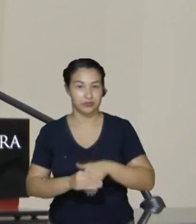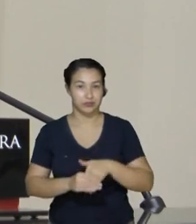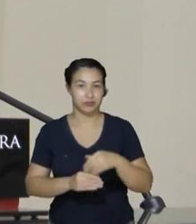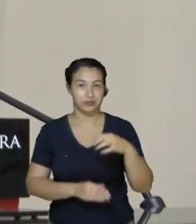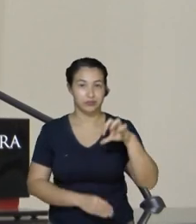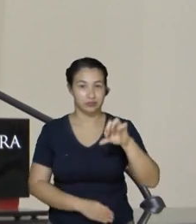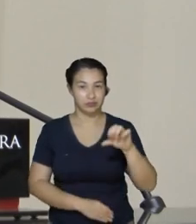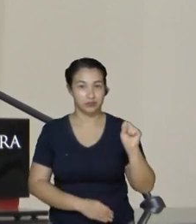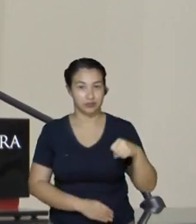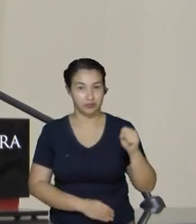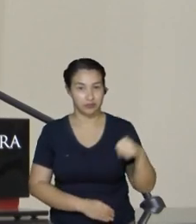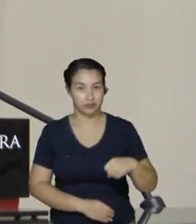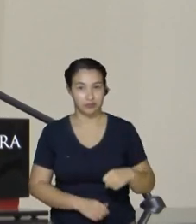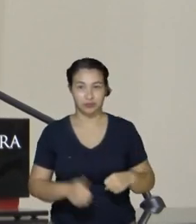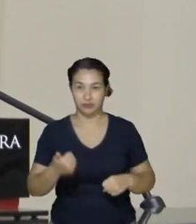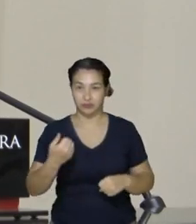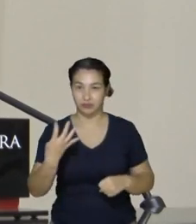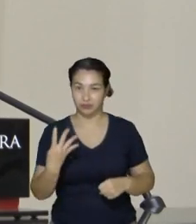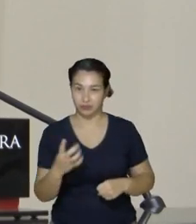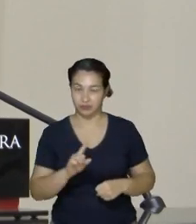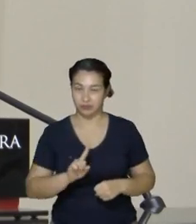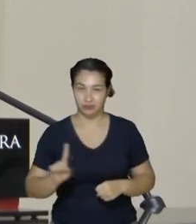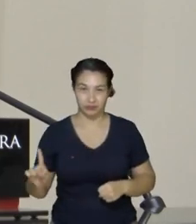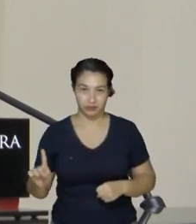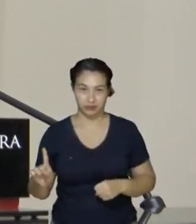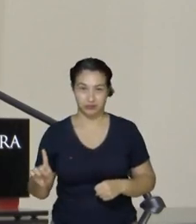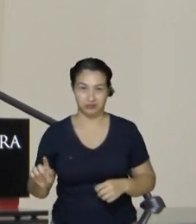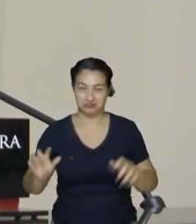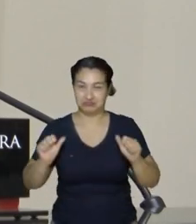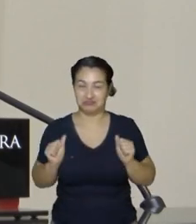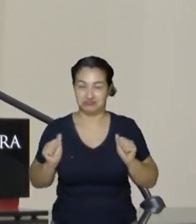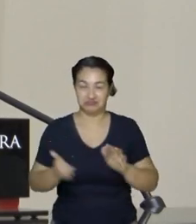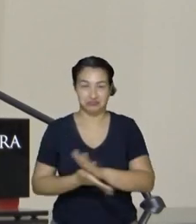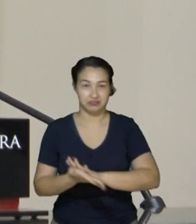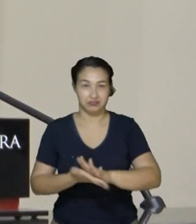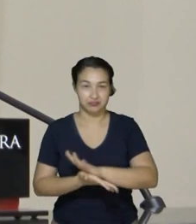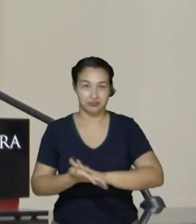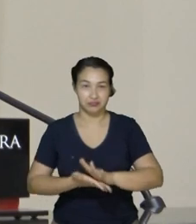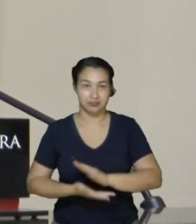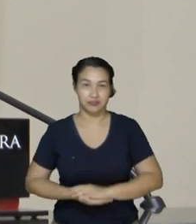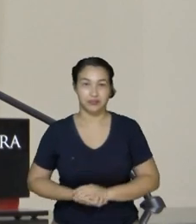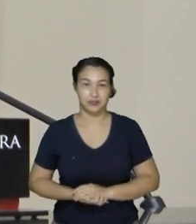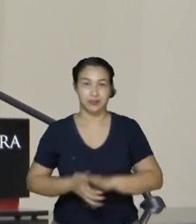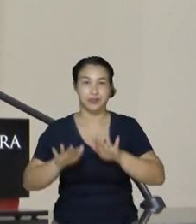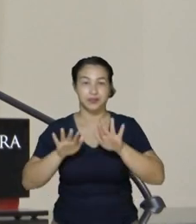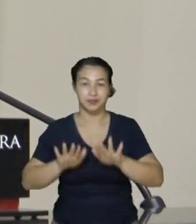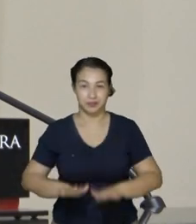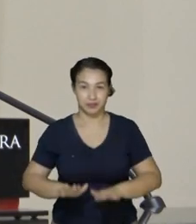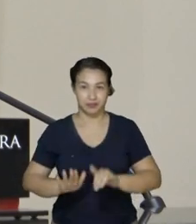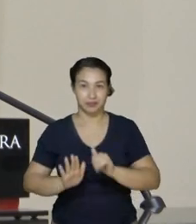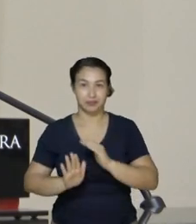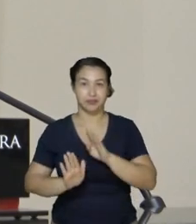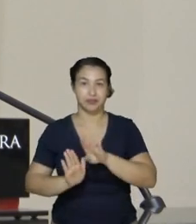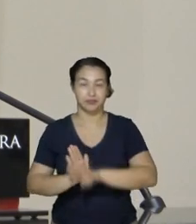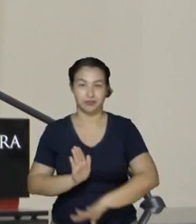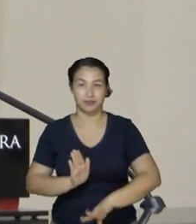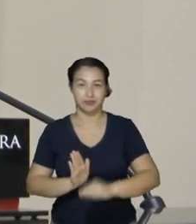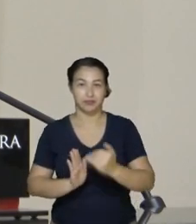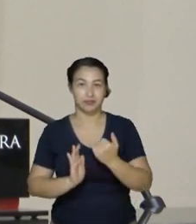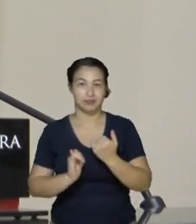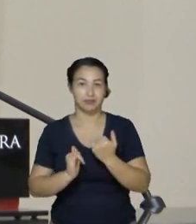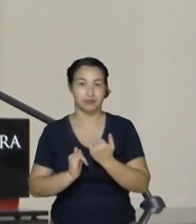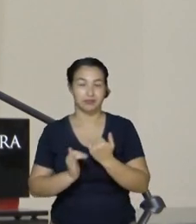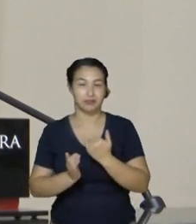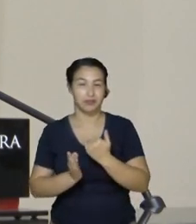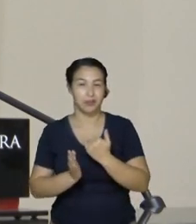9 votos sim, 14 votos não e nenhuma abstenção. Foi mantido veto parcial em turno